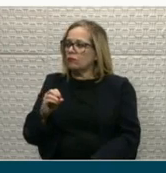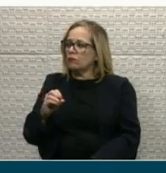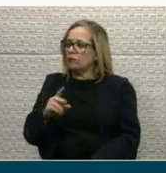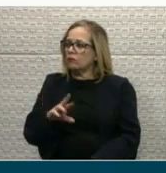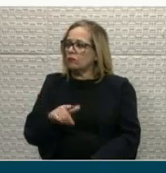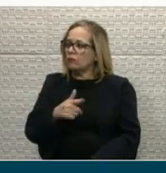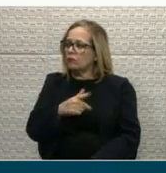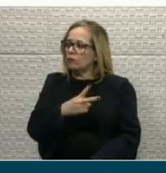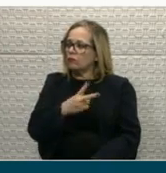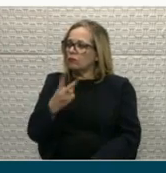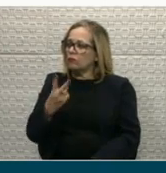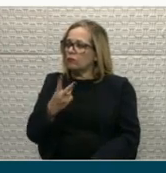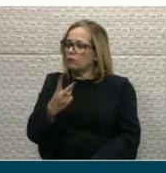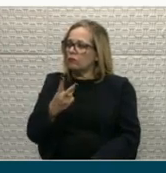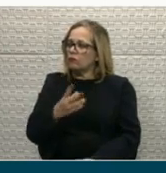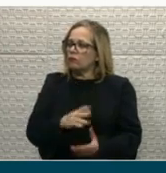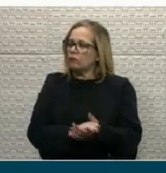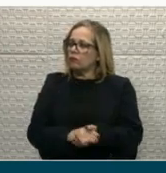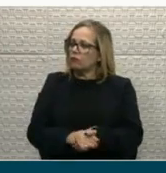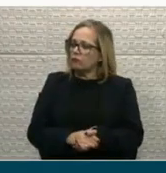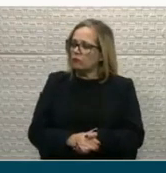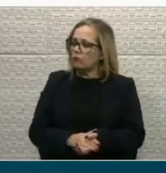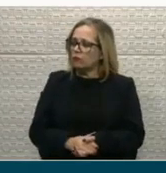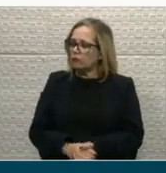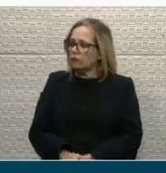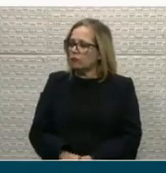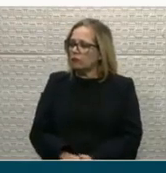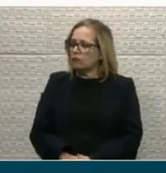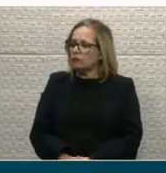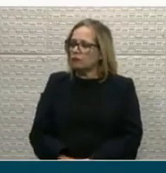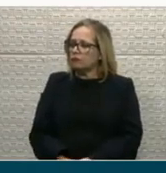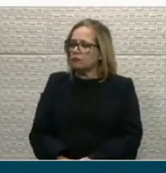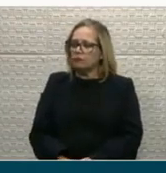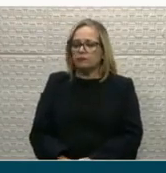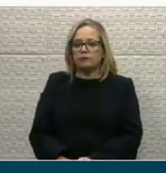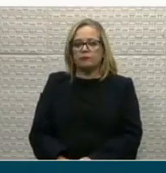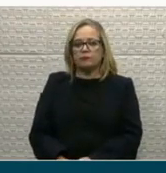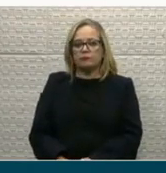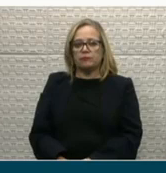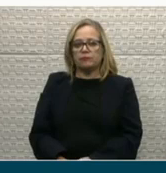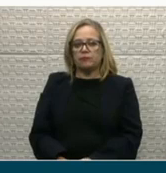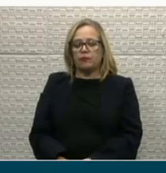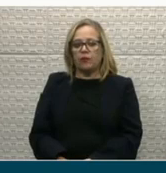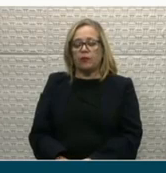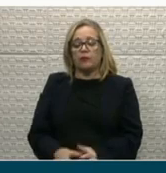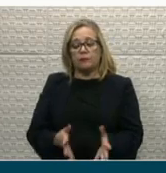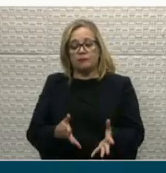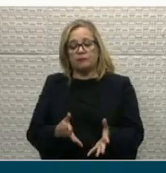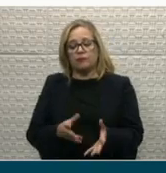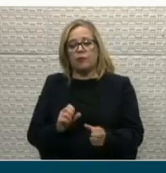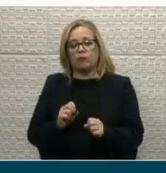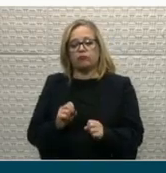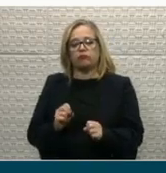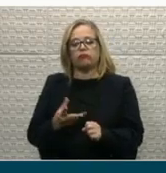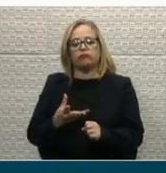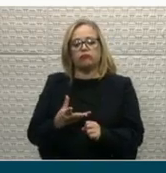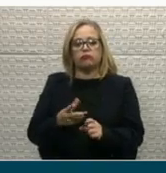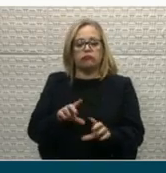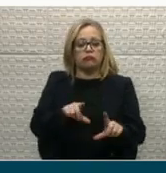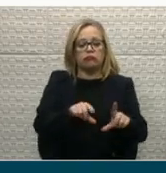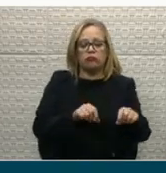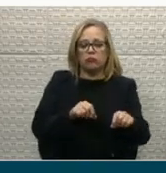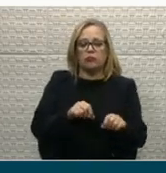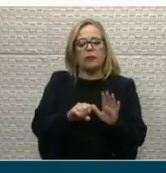e o menos 1, 0 é um autovetor associado a ele. Então, esse é o procedimento que nós temos